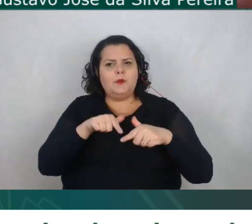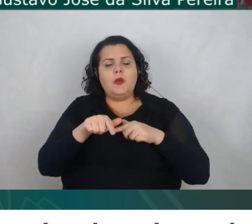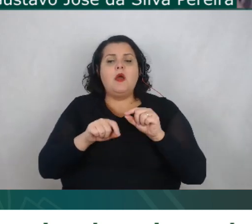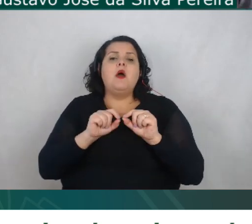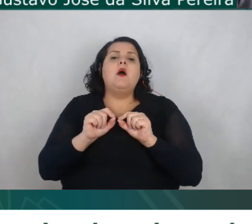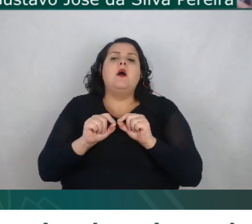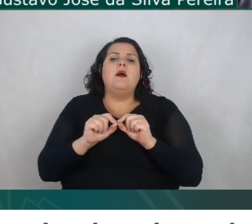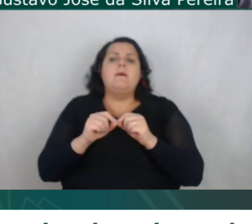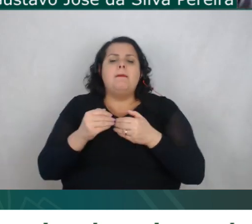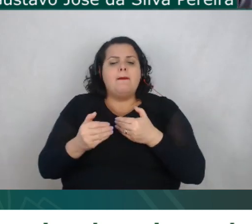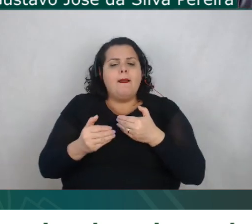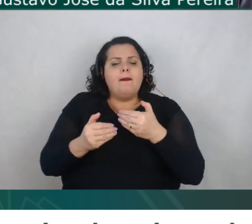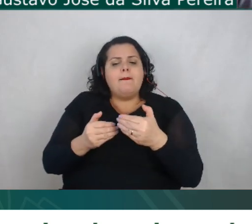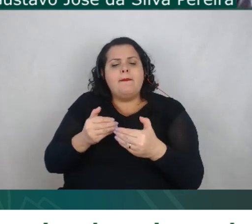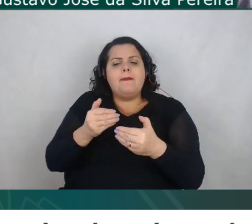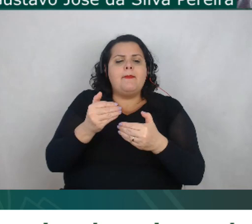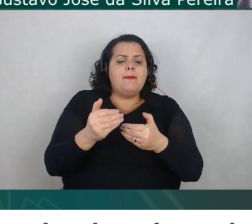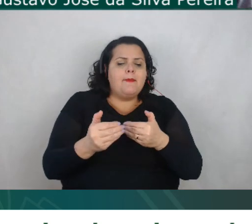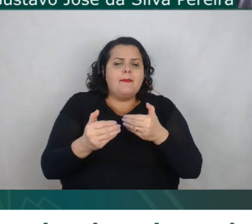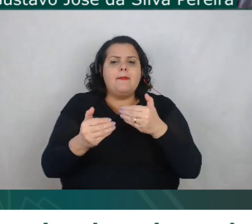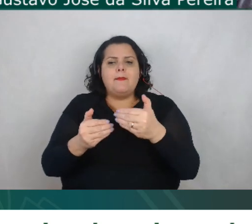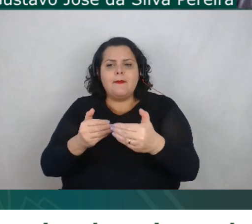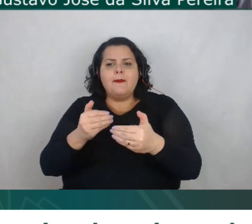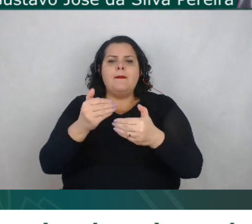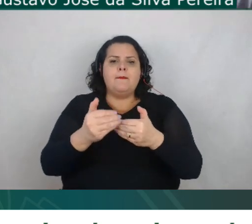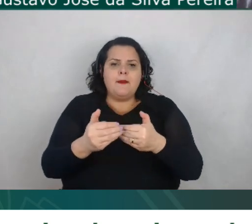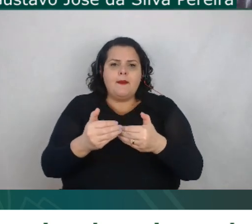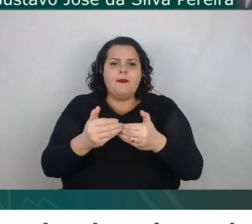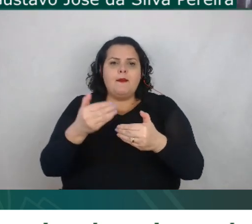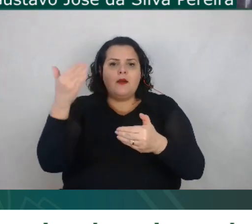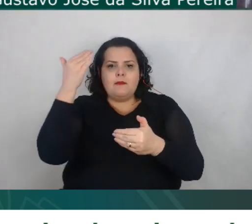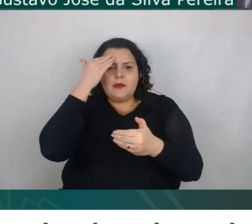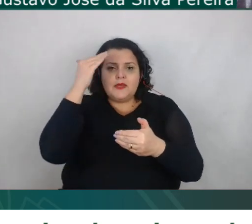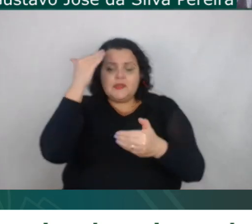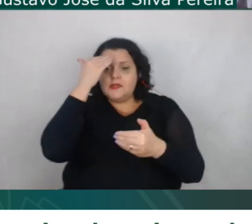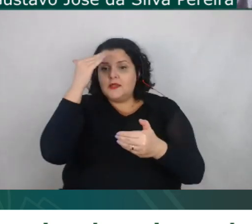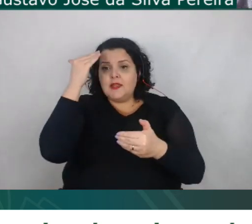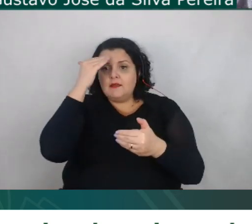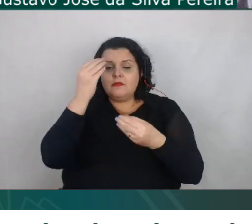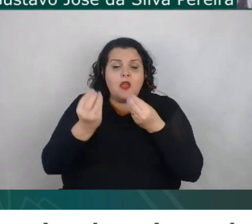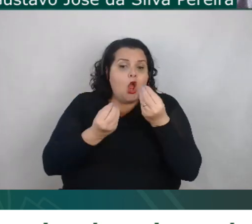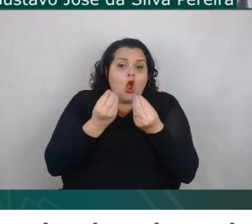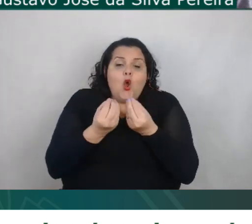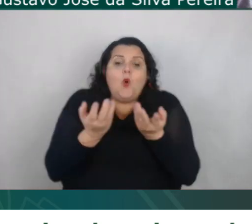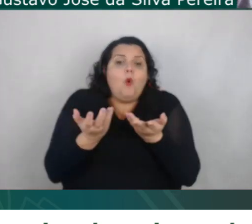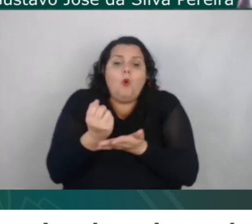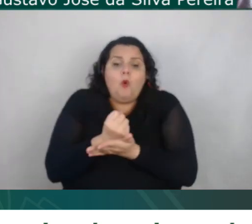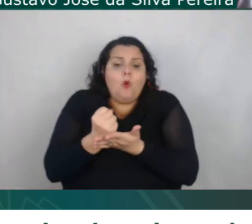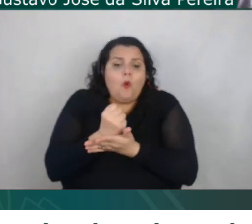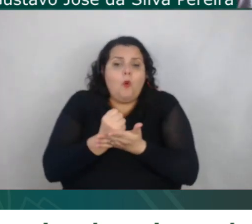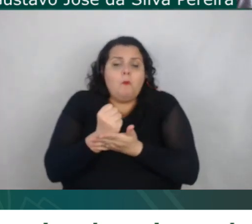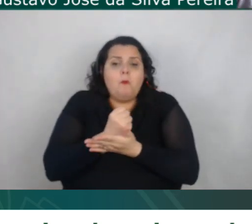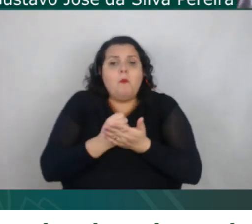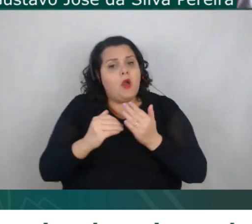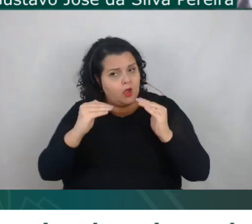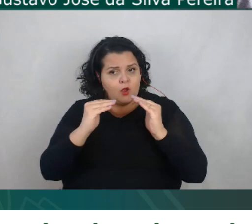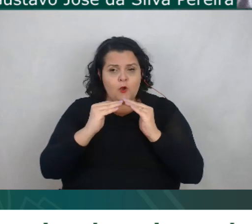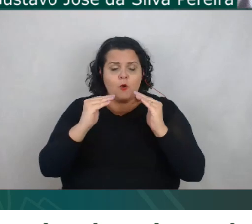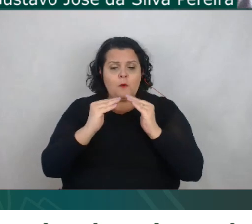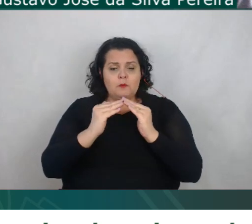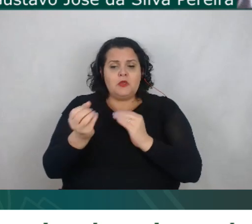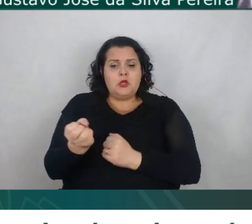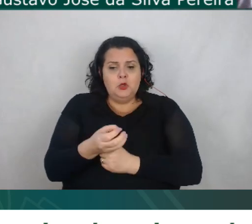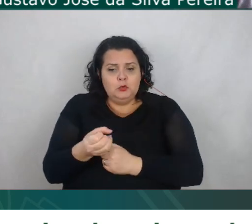pouquinho em pouquinho, passo a passo, para podermos entender como é a farmacologia, como a ação de novas drogas ou